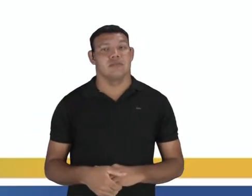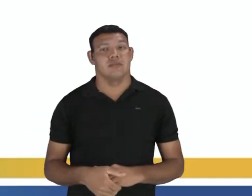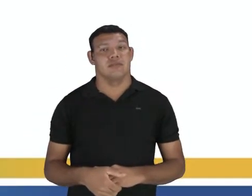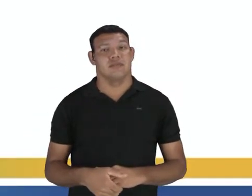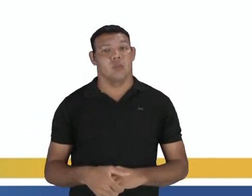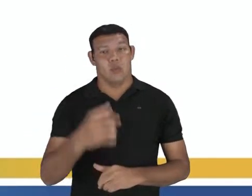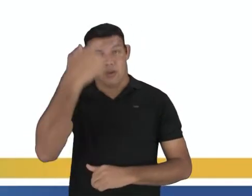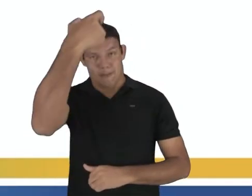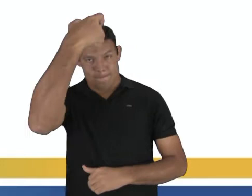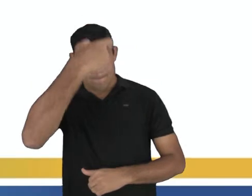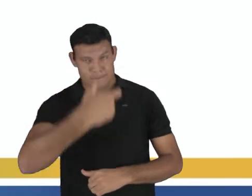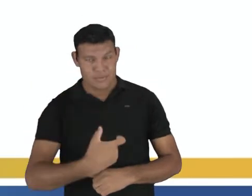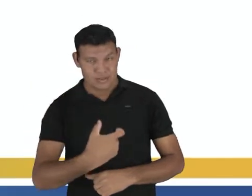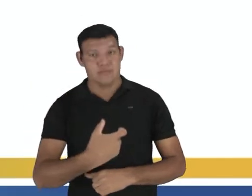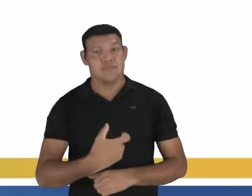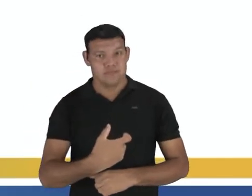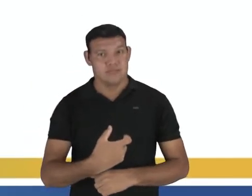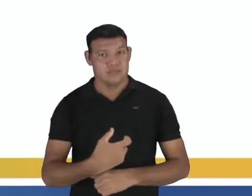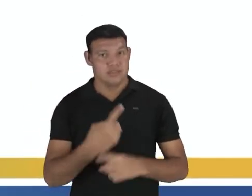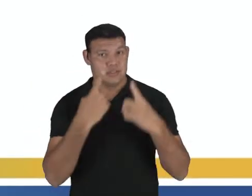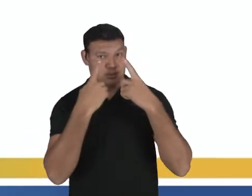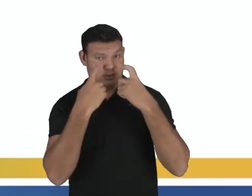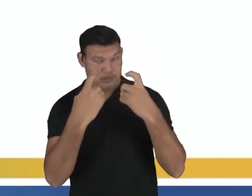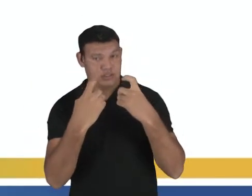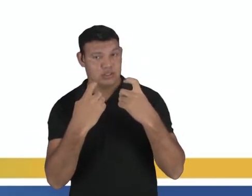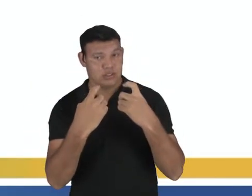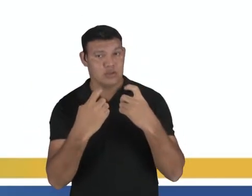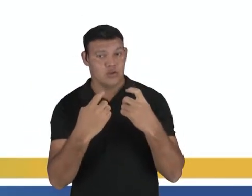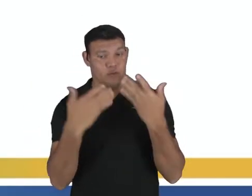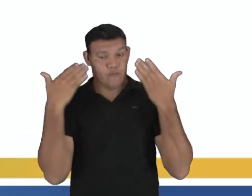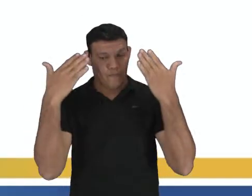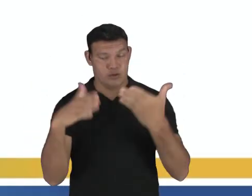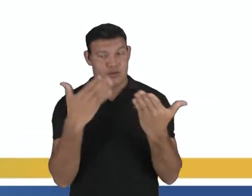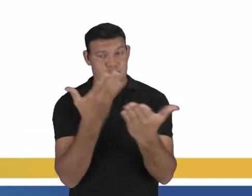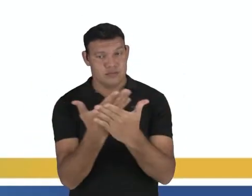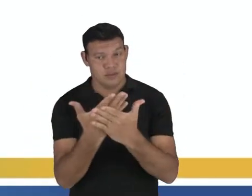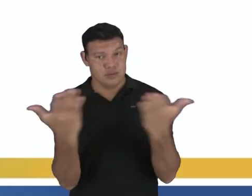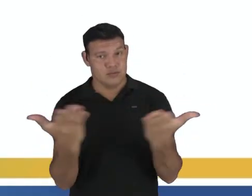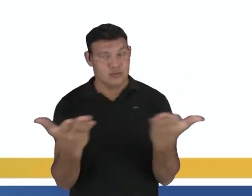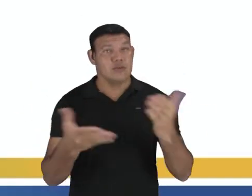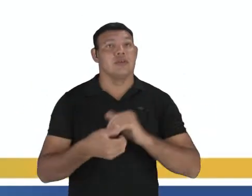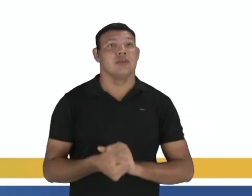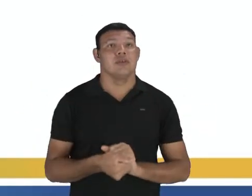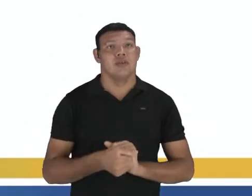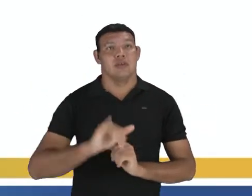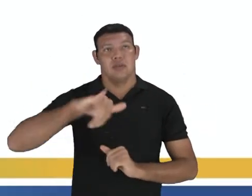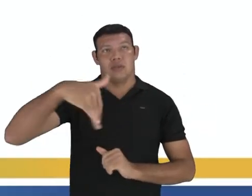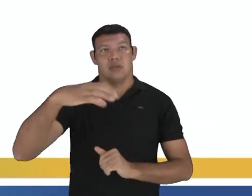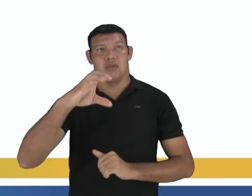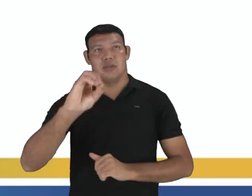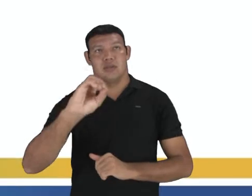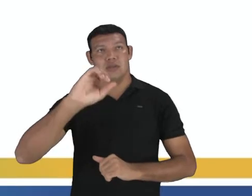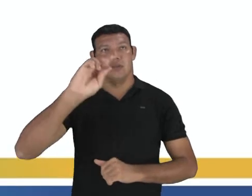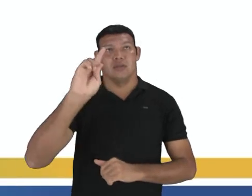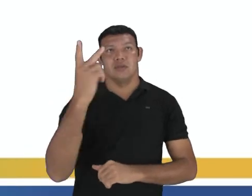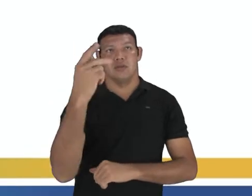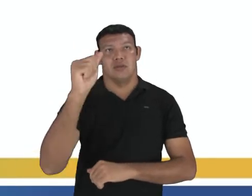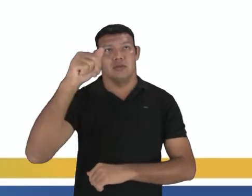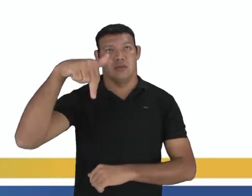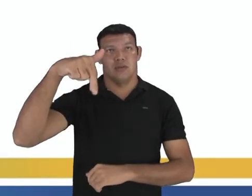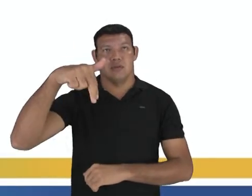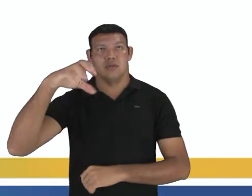na pessoa a quem é de interesse a nossa aula mesmo, que é o Johannes Kepler. Então ele traz resolução